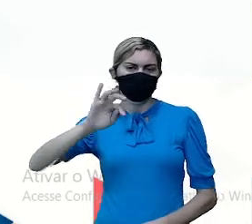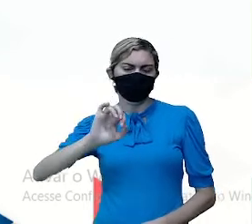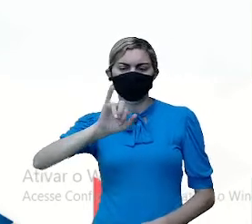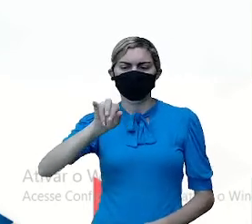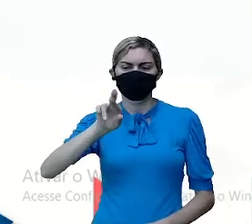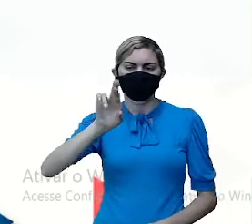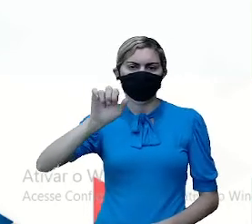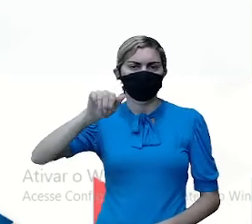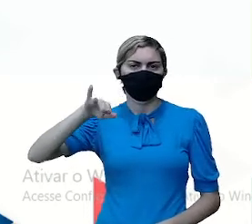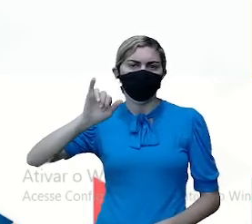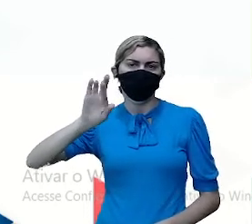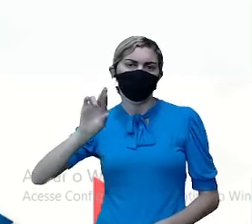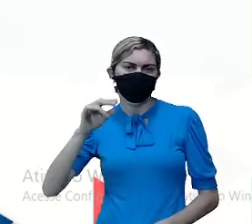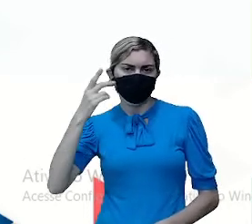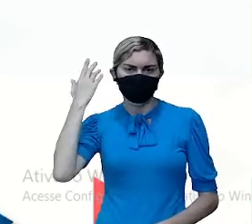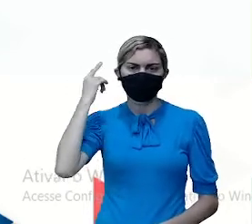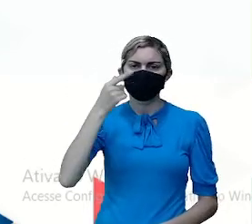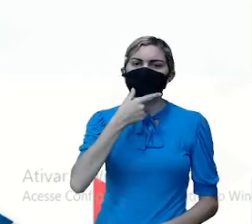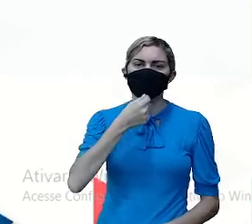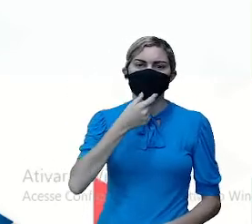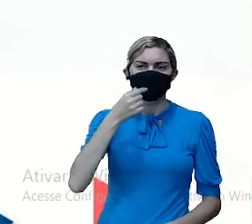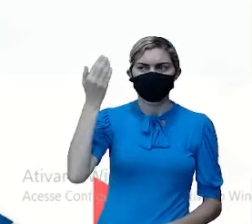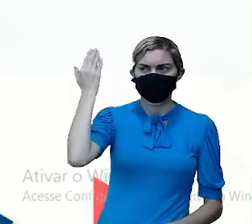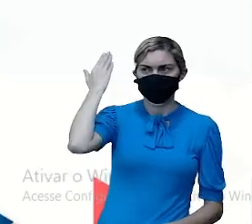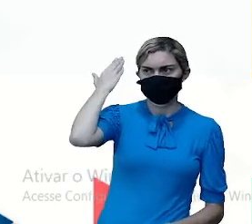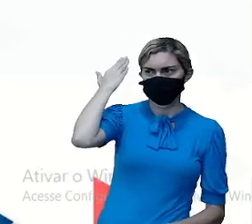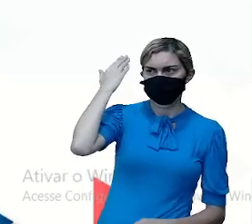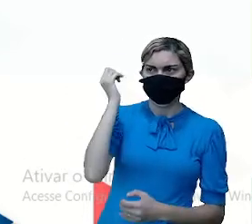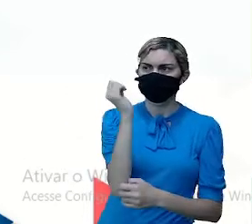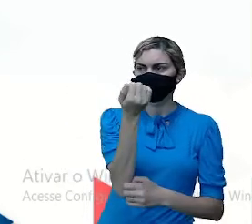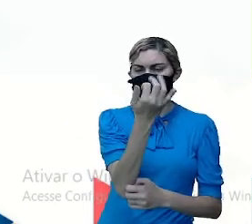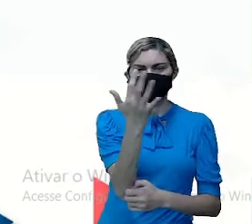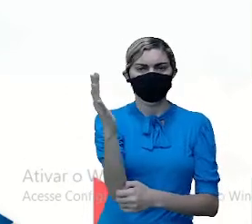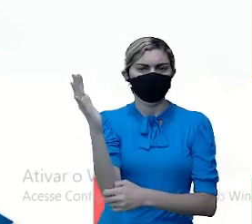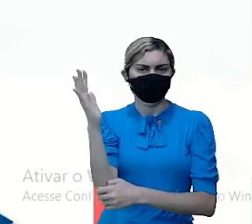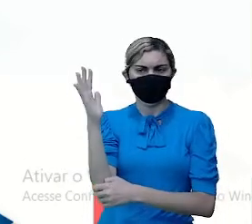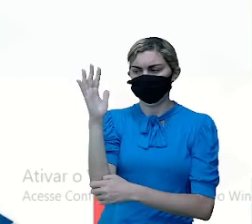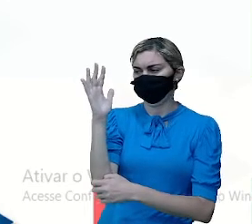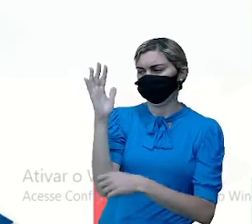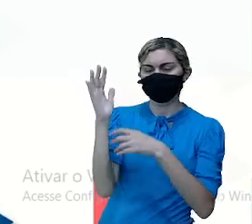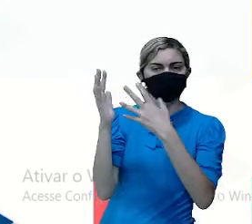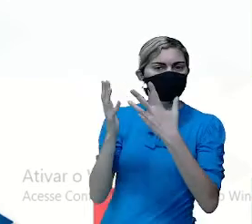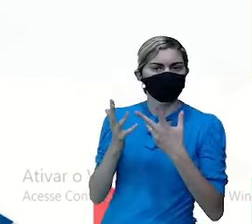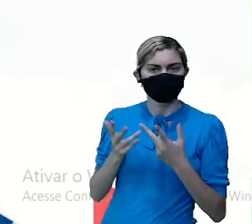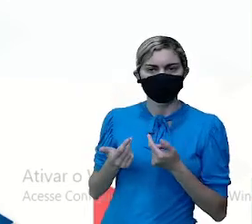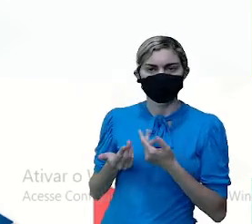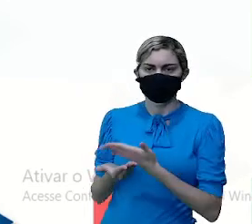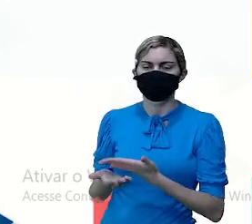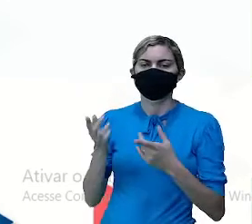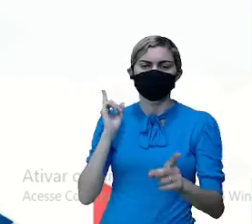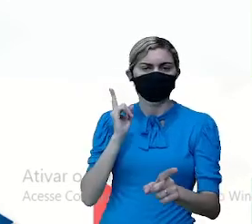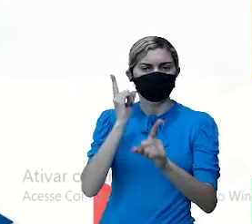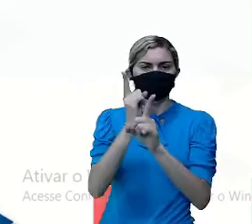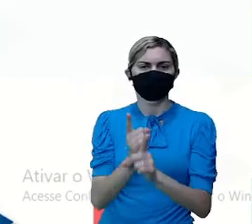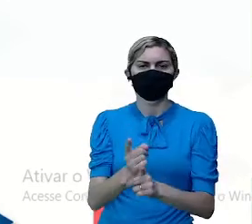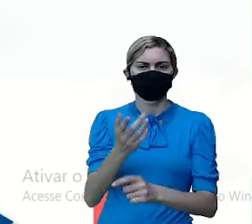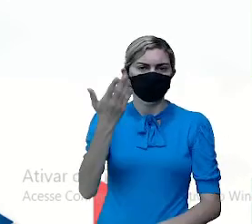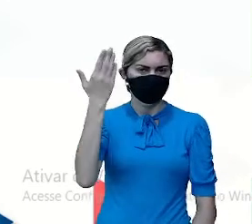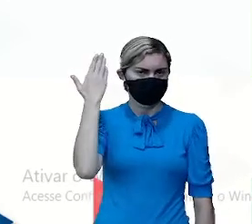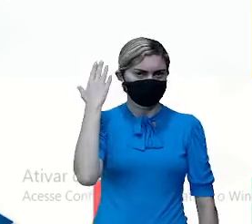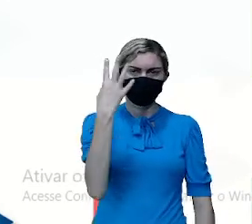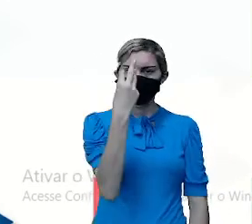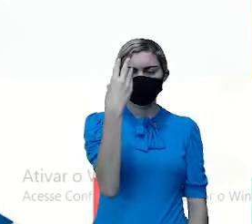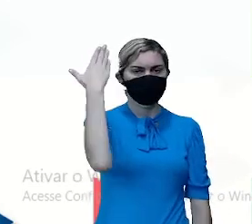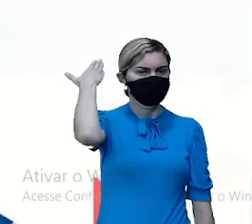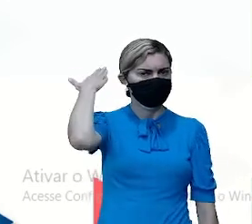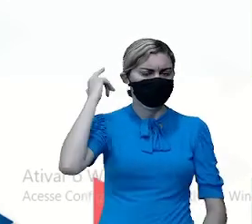juremeiro. Olhem só aqui, a jurema, a planta sagrada. Então justamente nós encontramos isso, certo? Que é